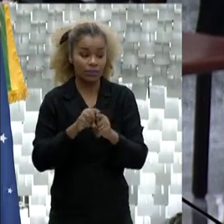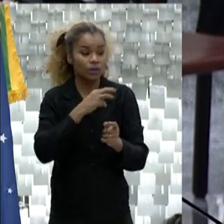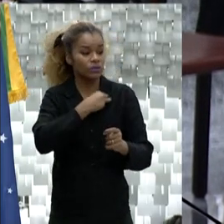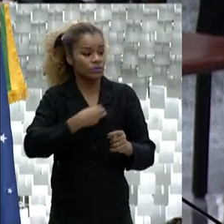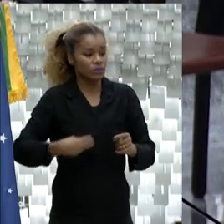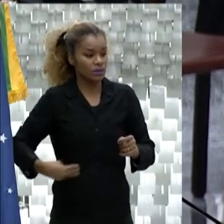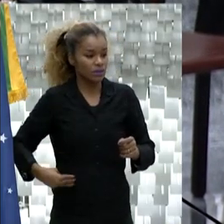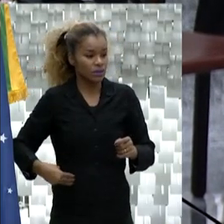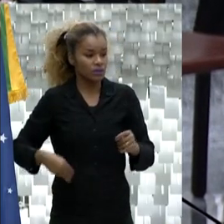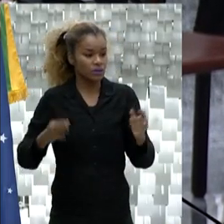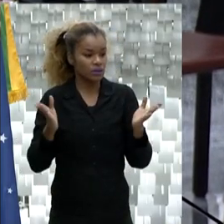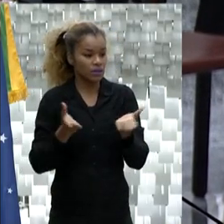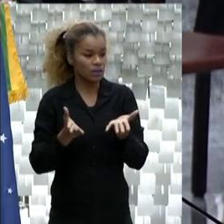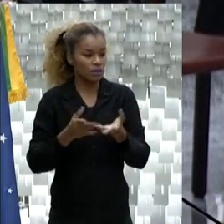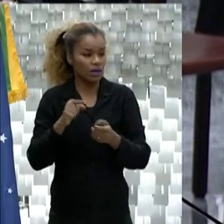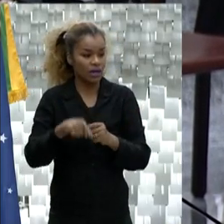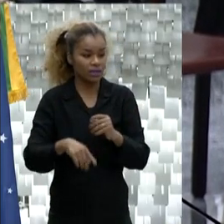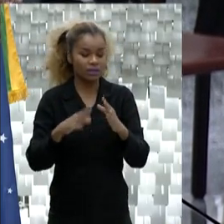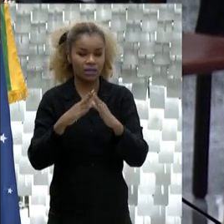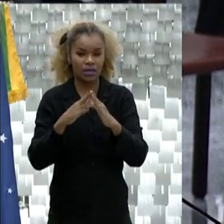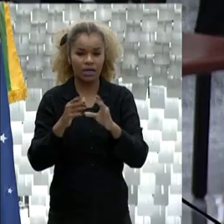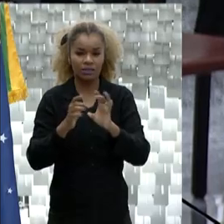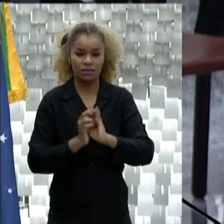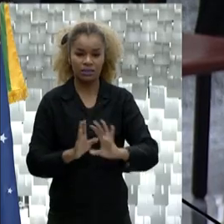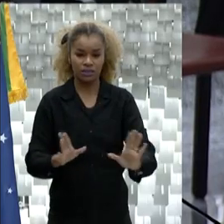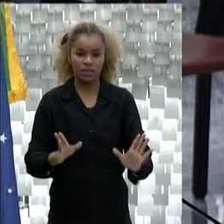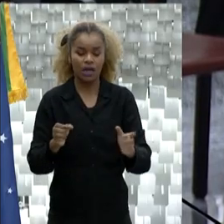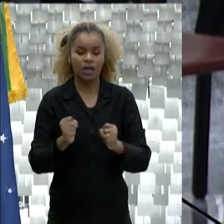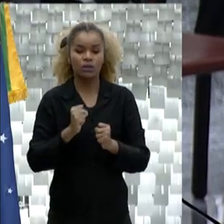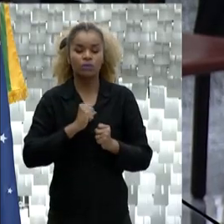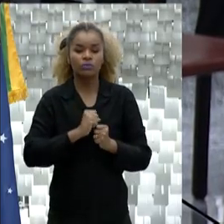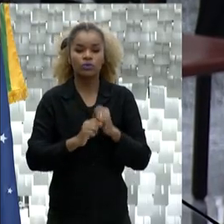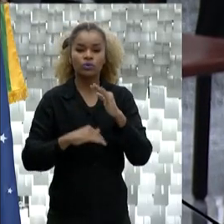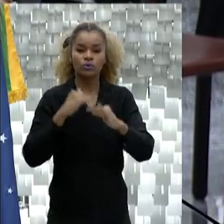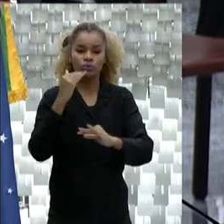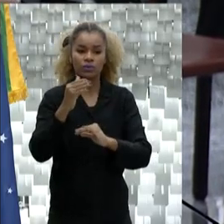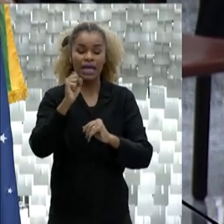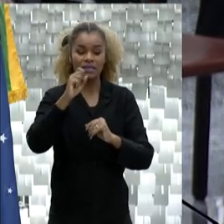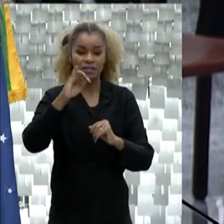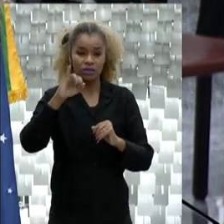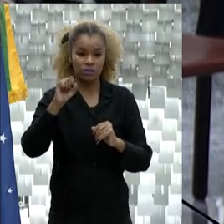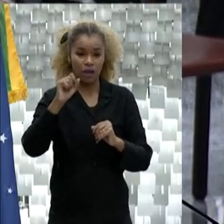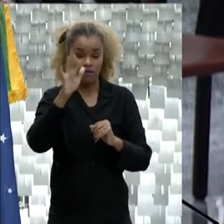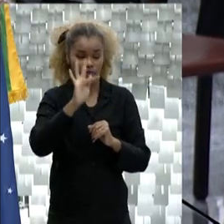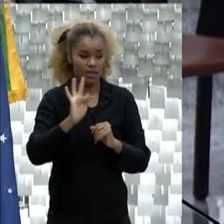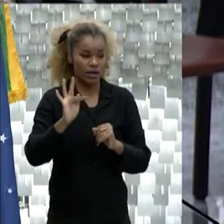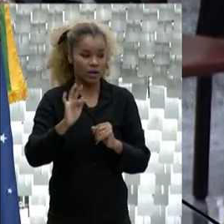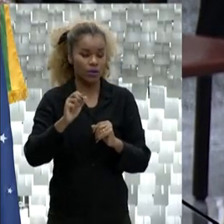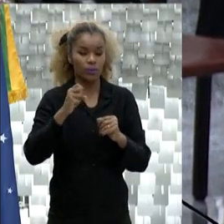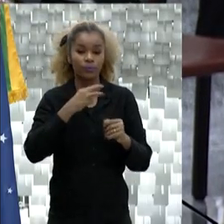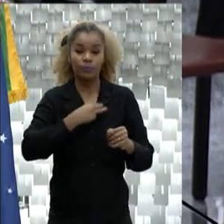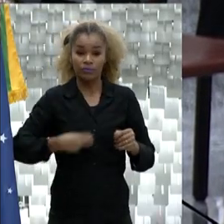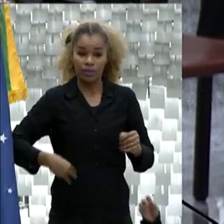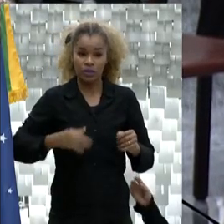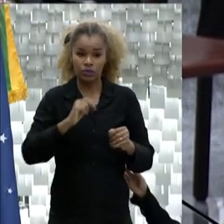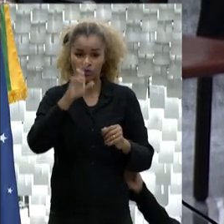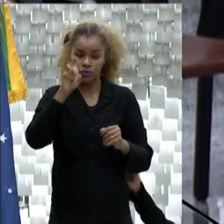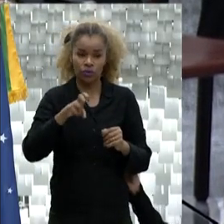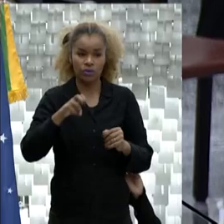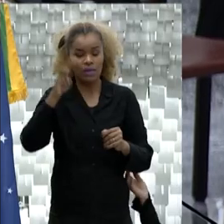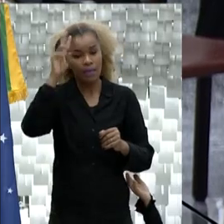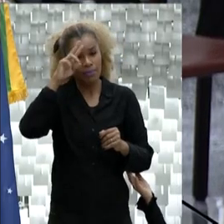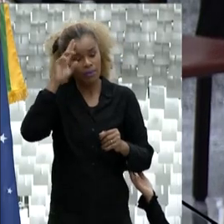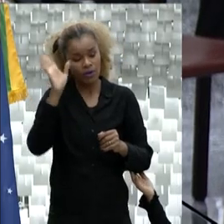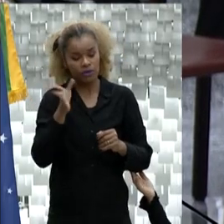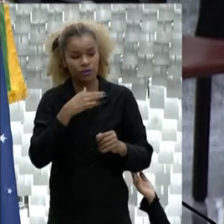aqui, que essa casa deixaram, foram ao Supremo Tribunal Federal, o ministro Fux, em memória, o ministro Carlos